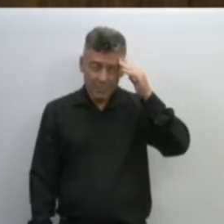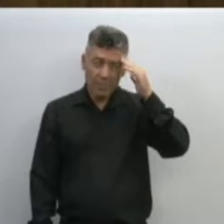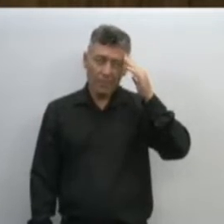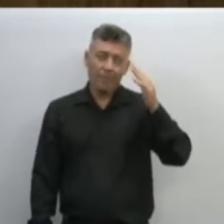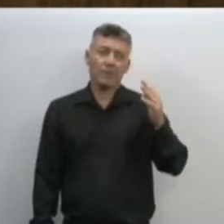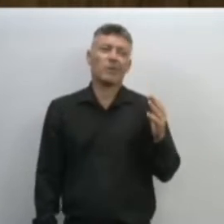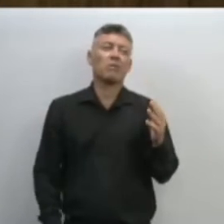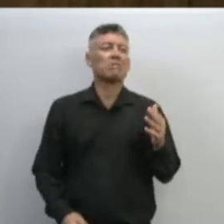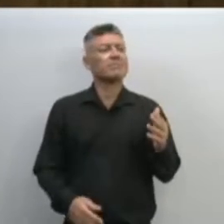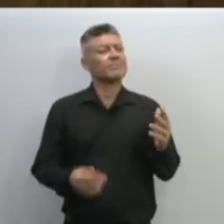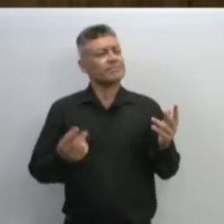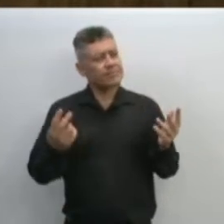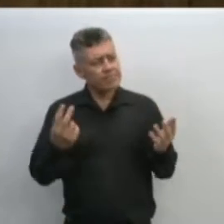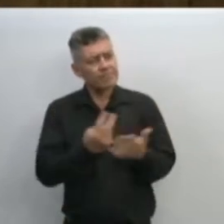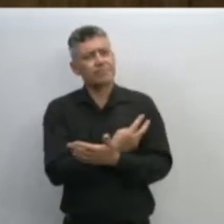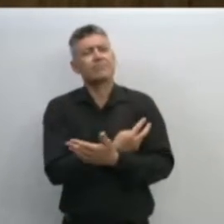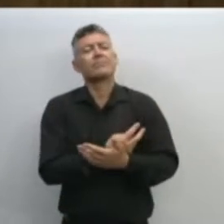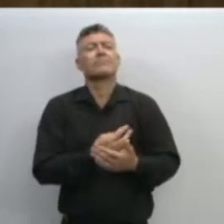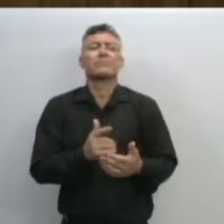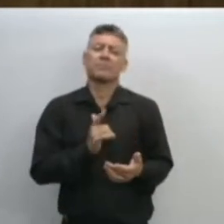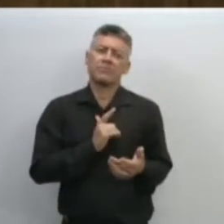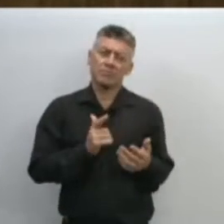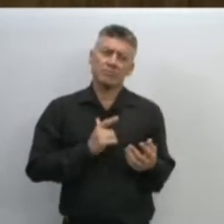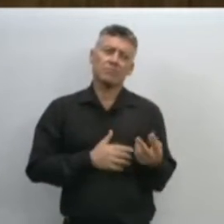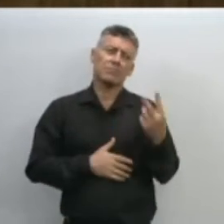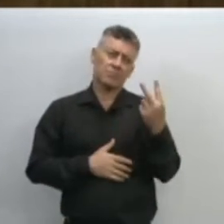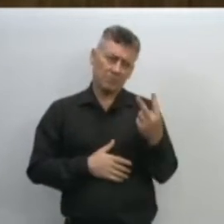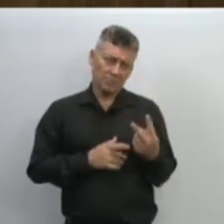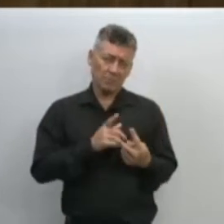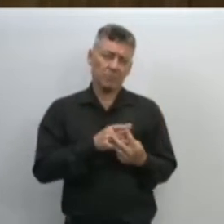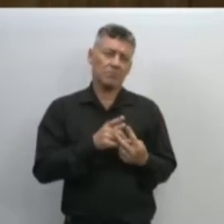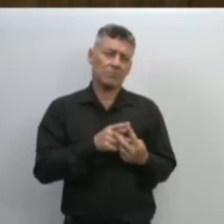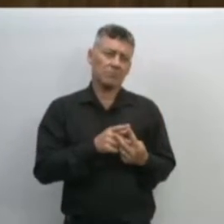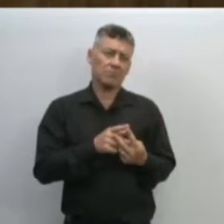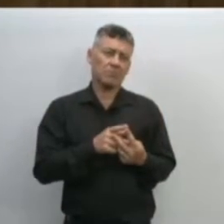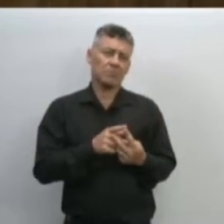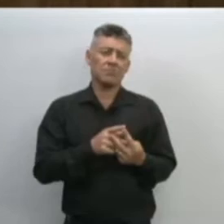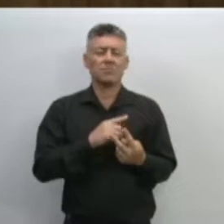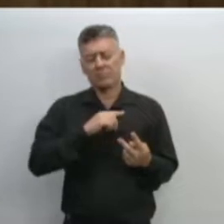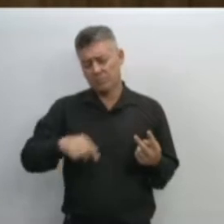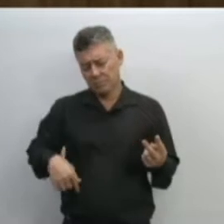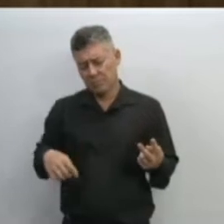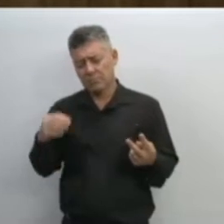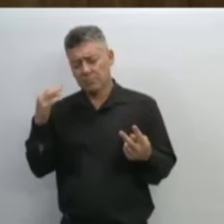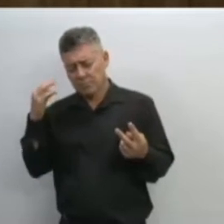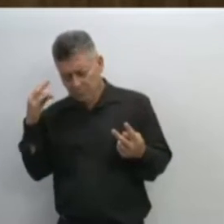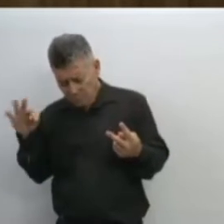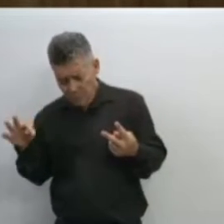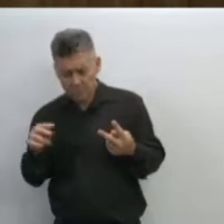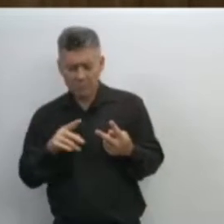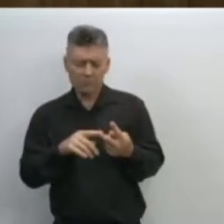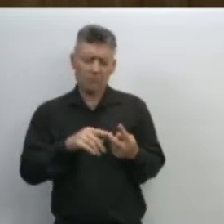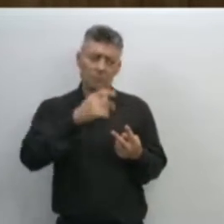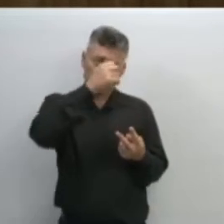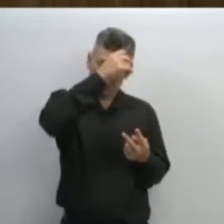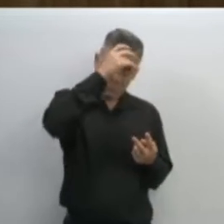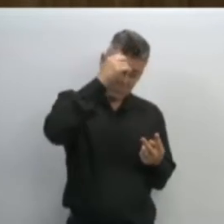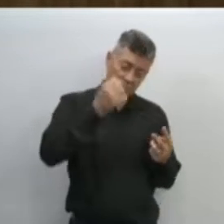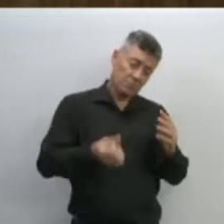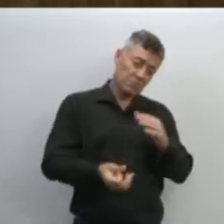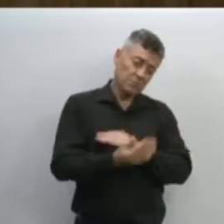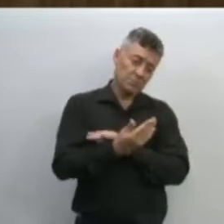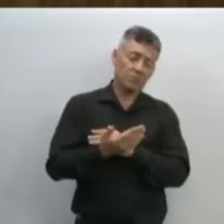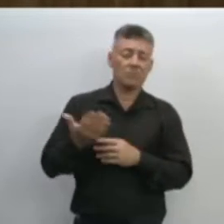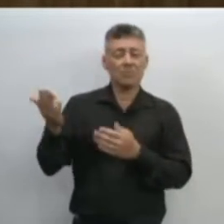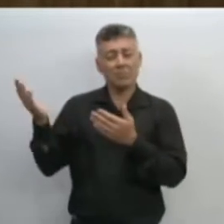que existem erros dos dois lados. Se existe erro por parte da prefeitura, existe erro por parte do governo do estado também, que, repito, está dando um calote no município da